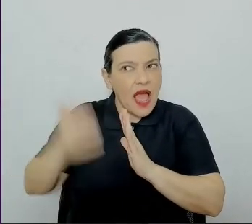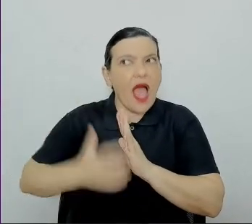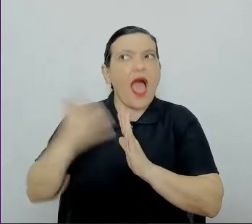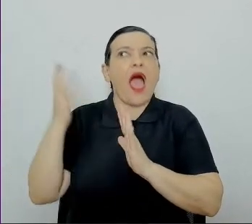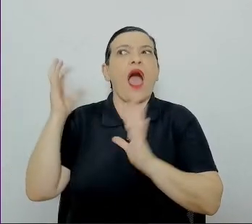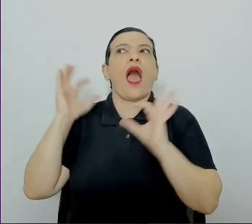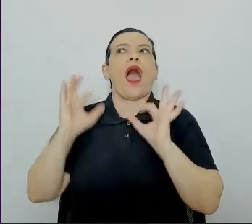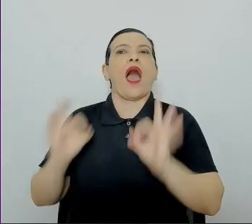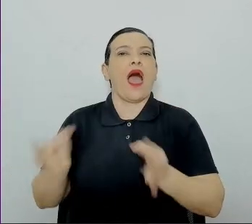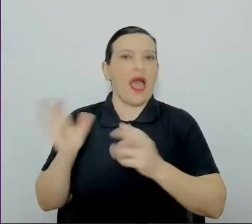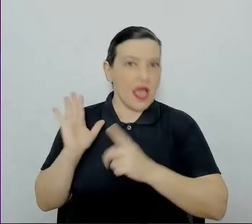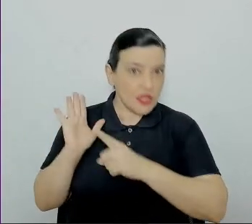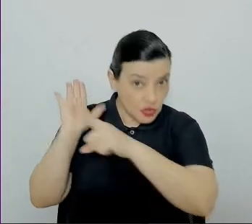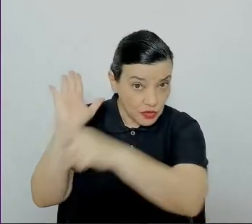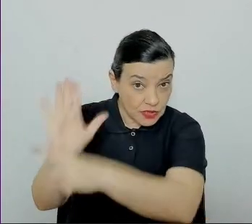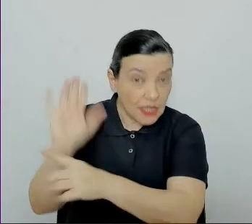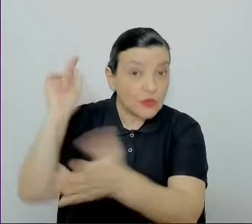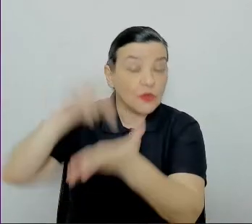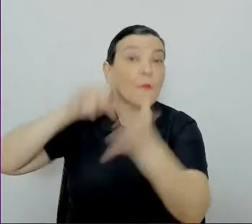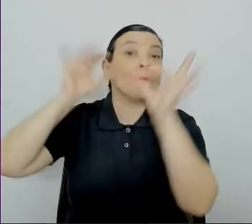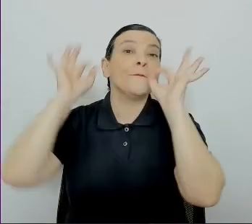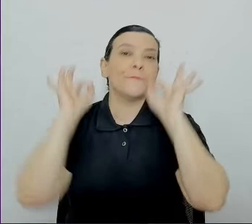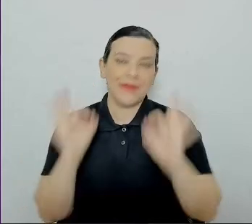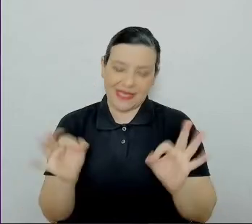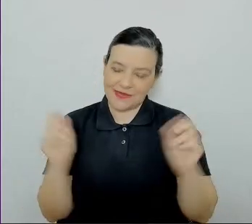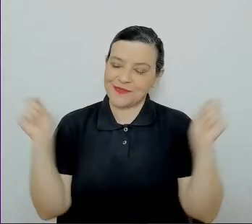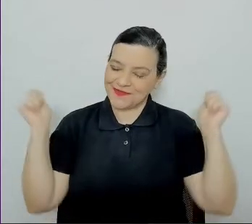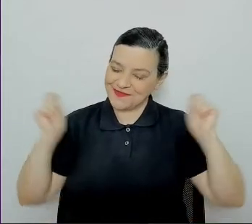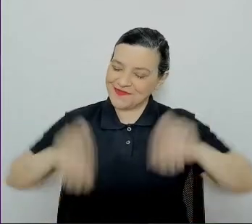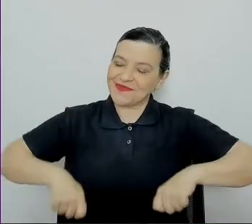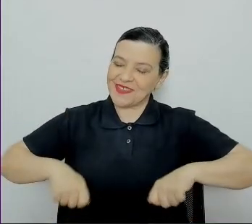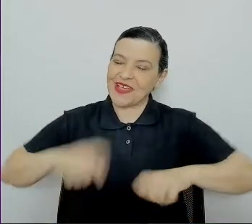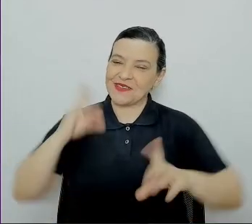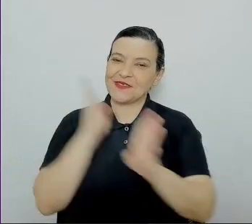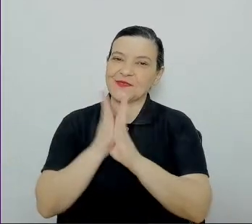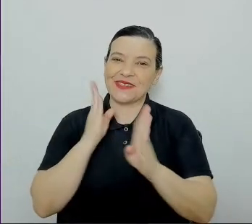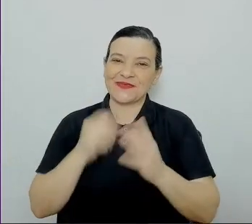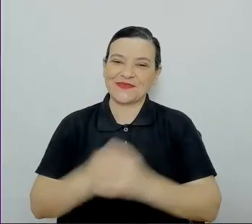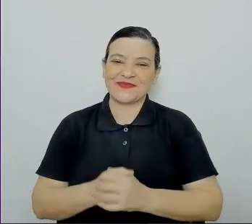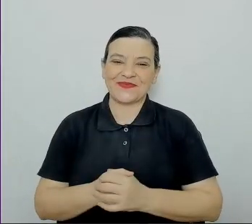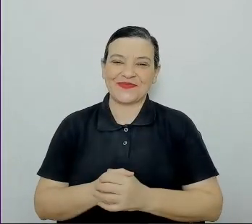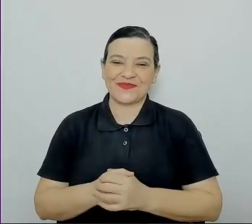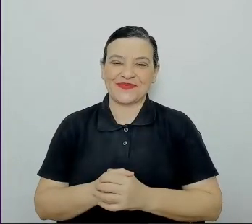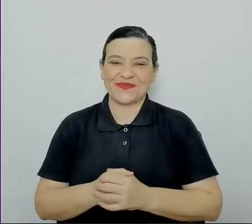resolvendo alguma dor, né? De maneira geral, significa que sim, você está resolvendo uma dor.